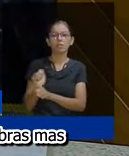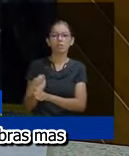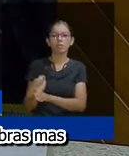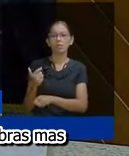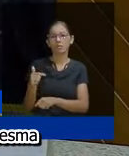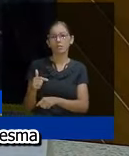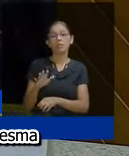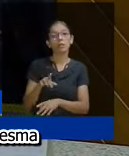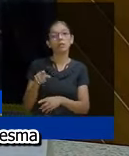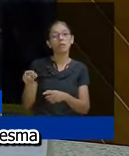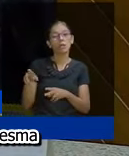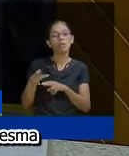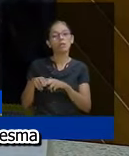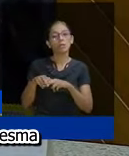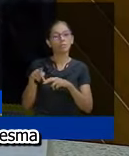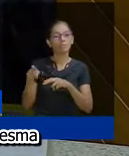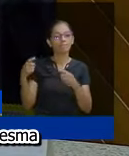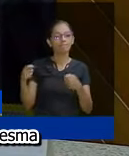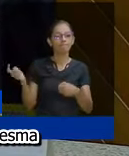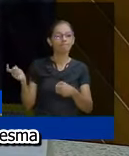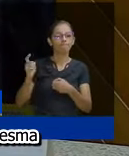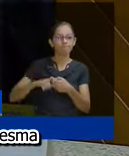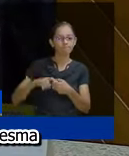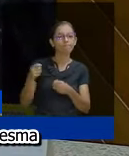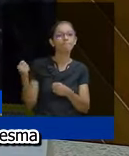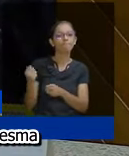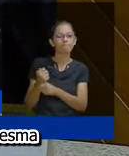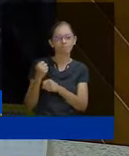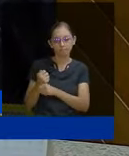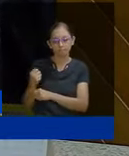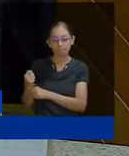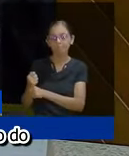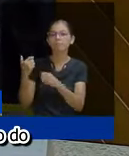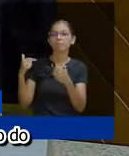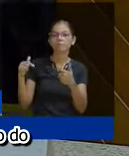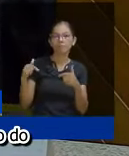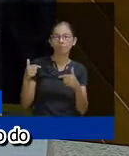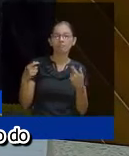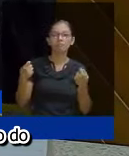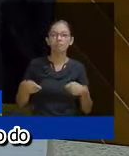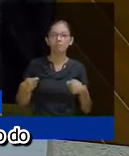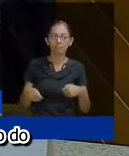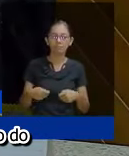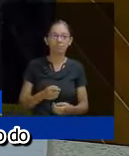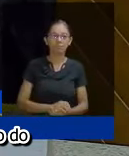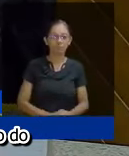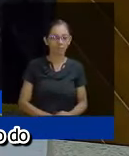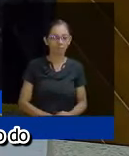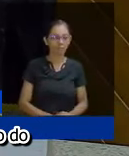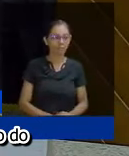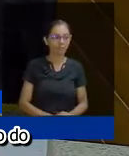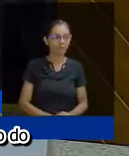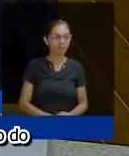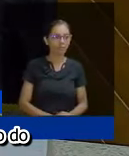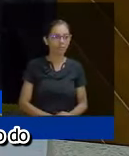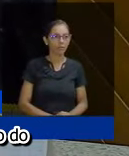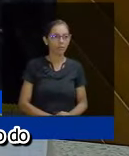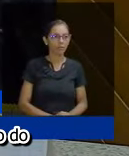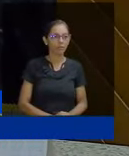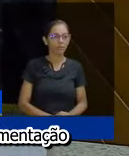as obras, mas que, no entanto, não haviam obtido respostas da mesma e que, como fiscal, havia solicitado o